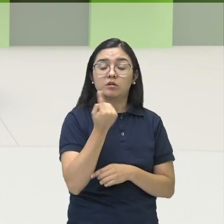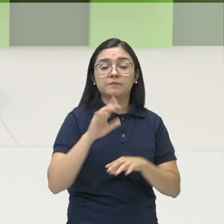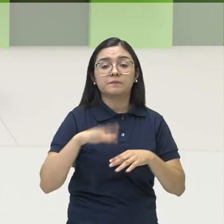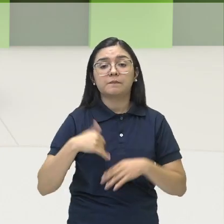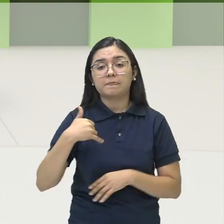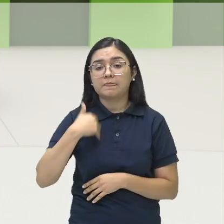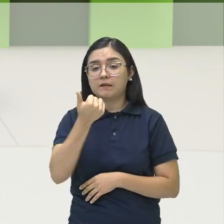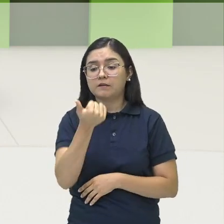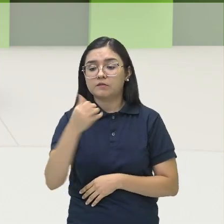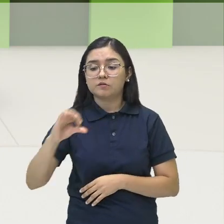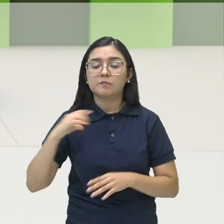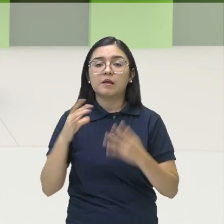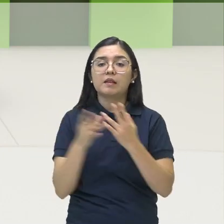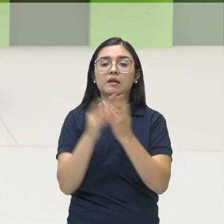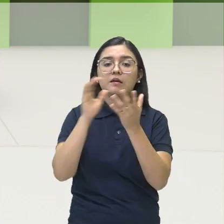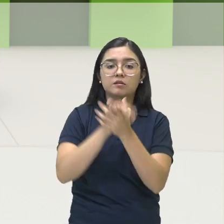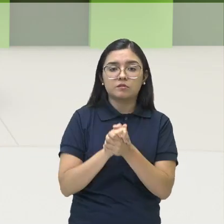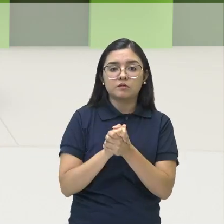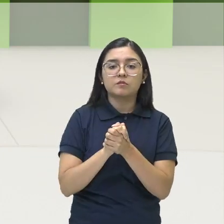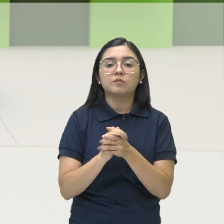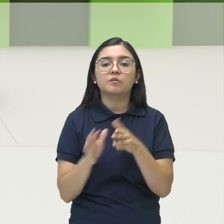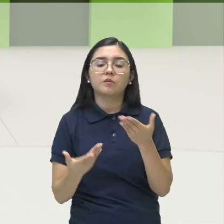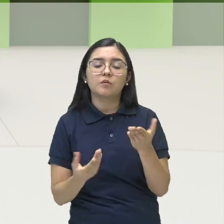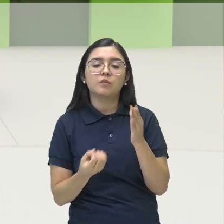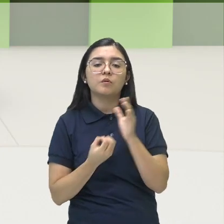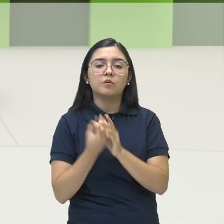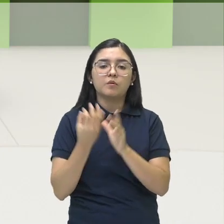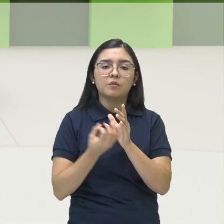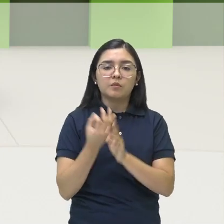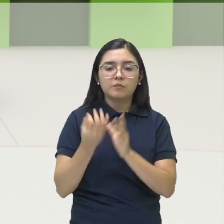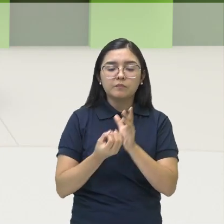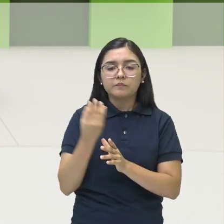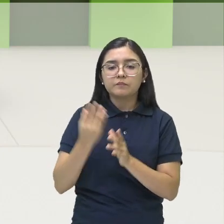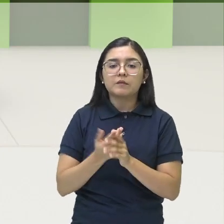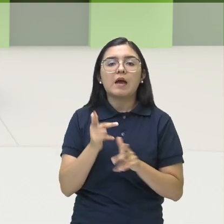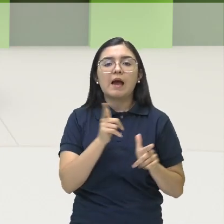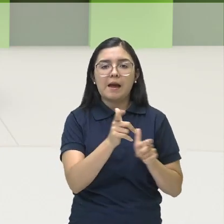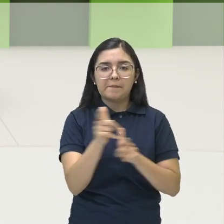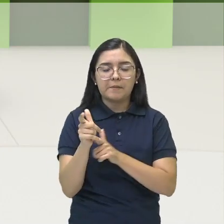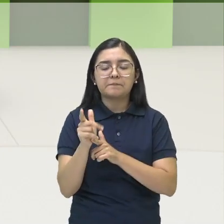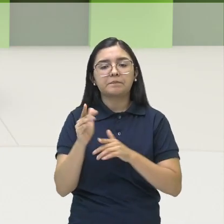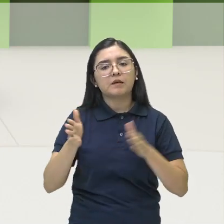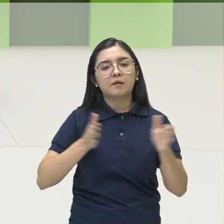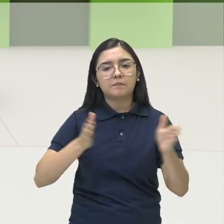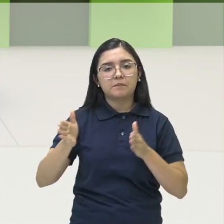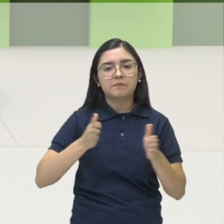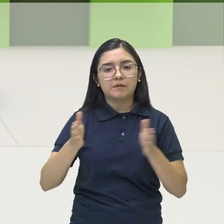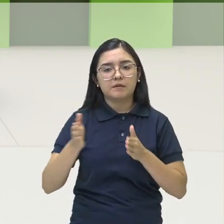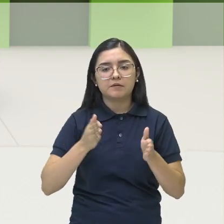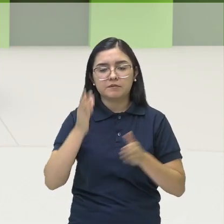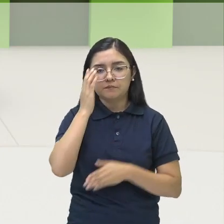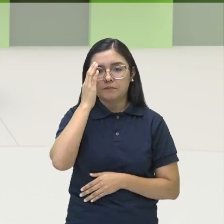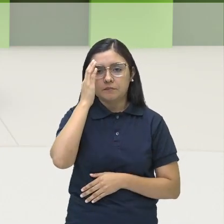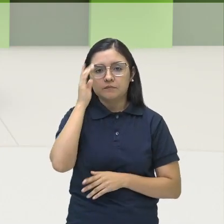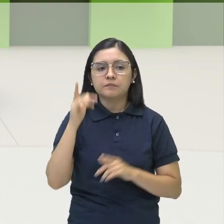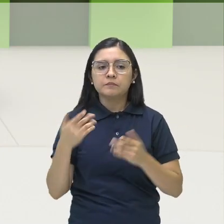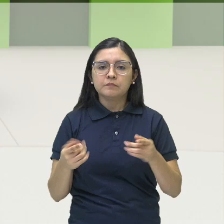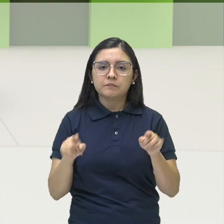19 anos, ela se casou com um fabricante de armas e munições, né, naquela época lá do Partido